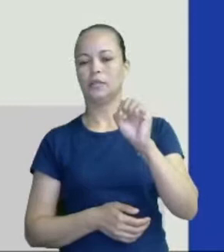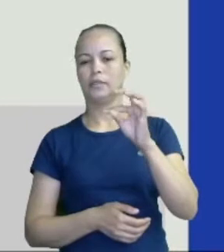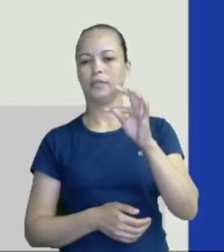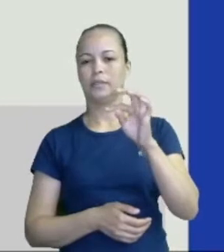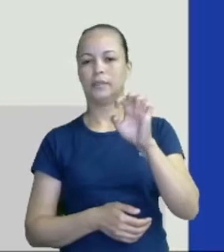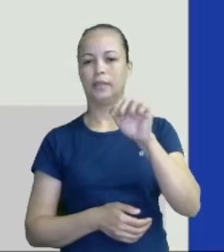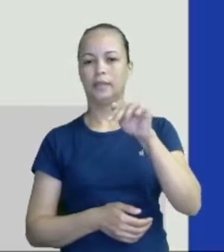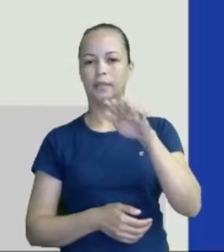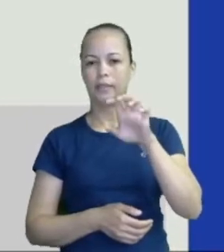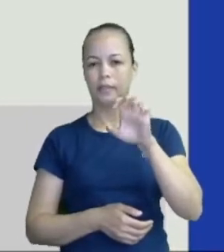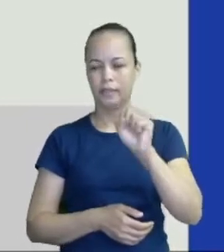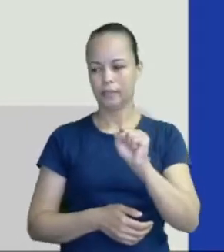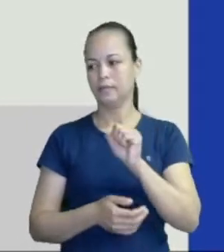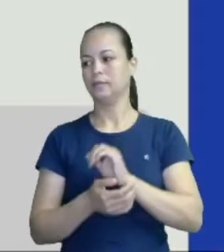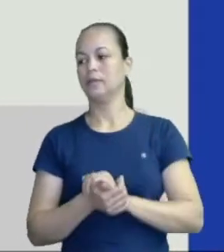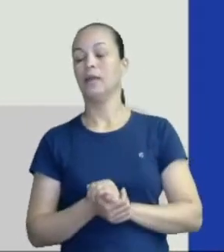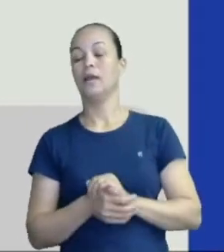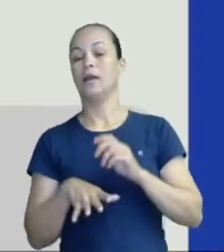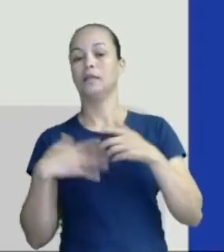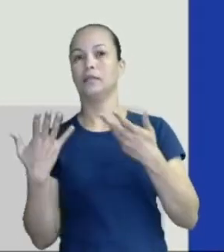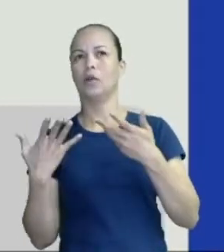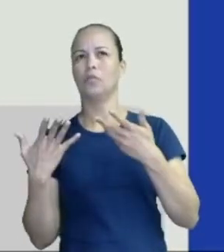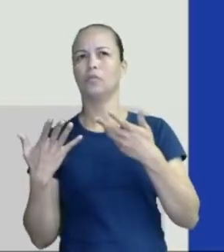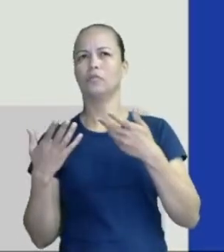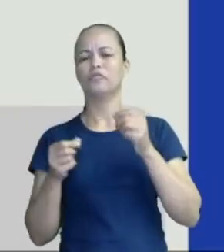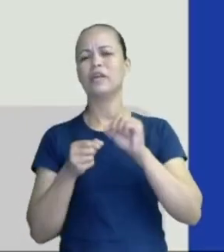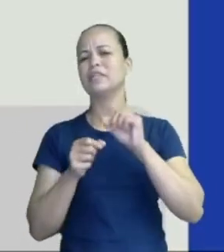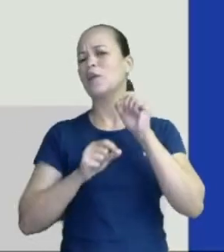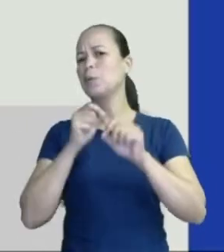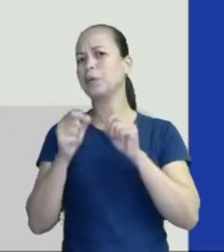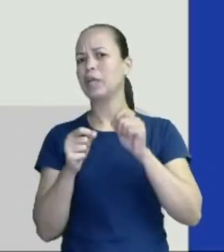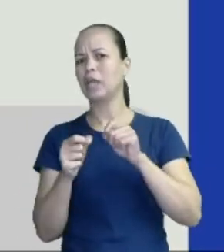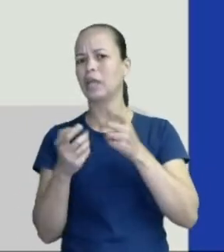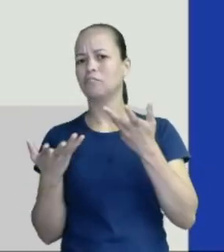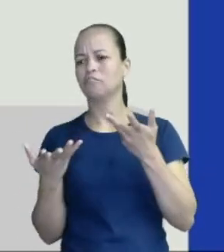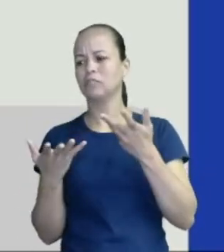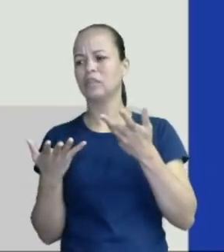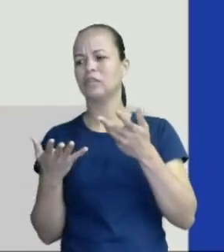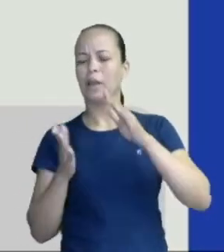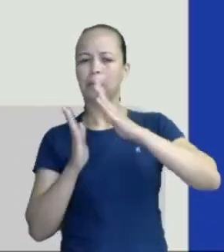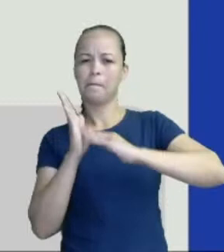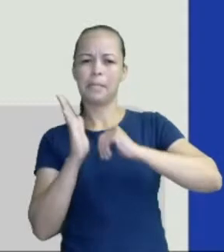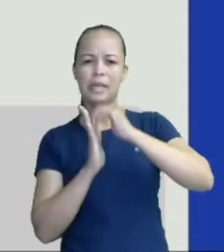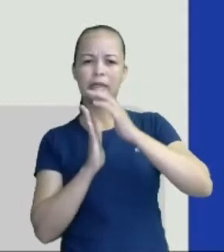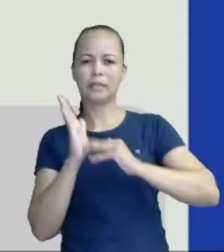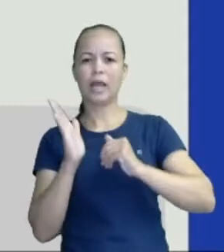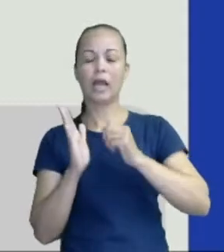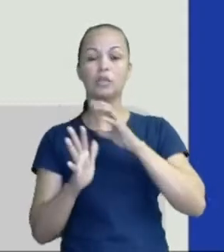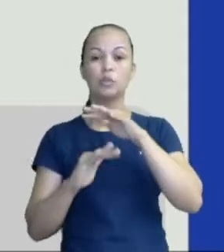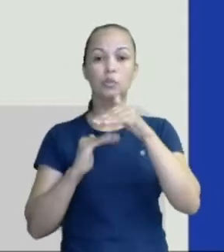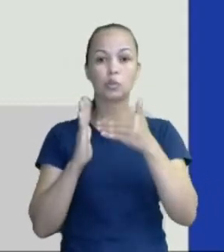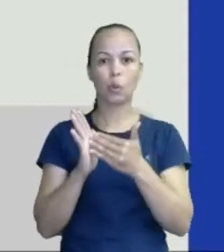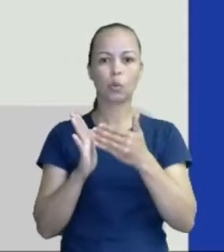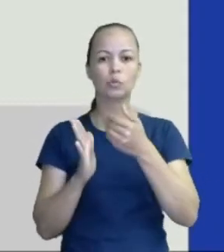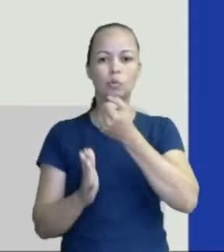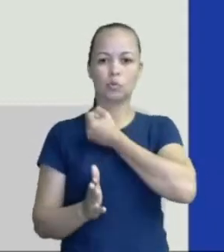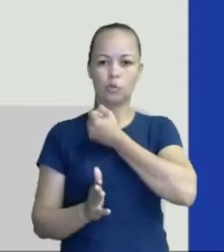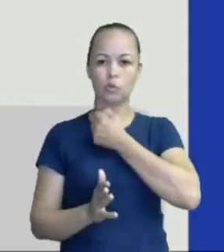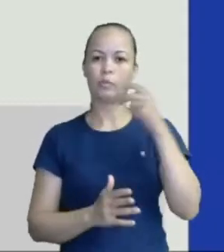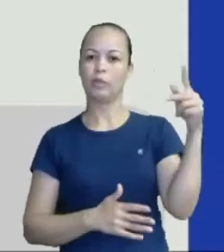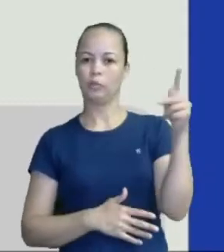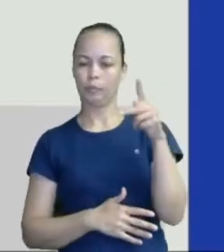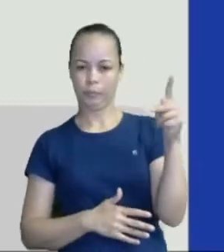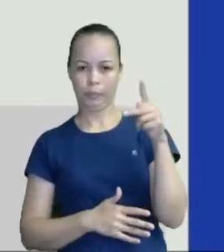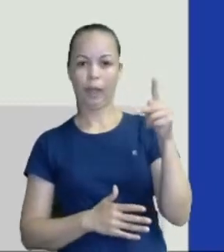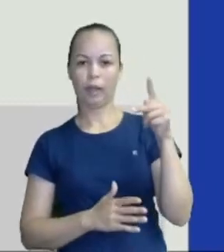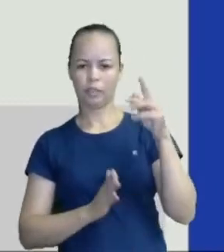ele? A gente vai pintar aí, ó, todos os números pares, tá certo?